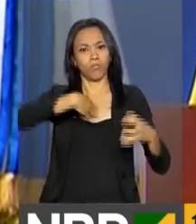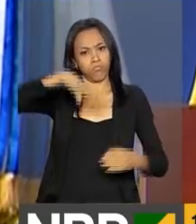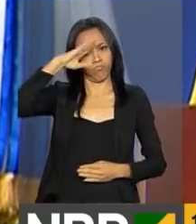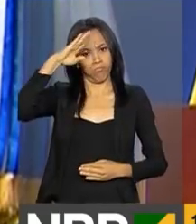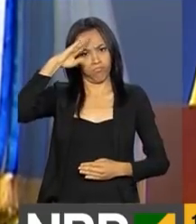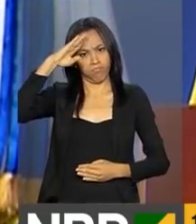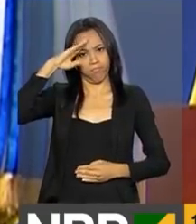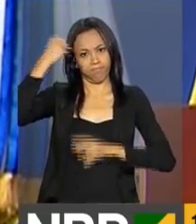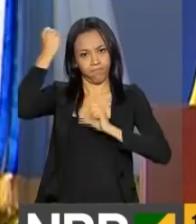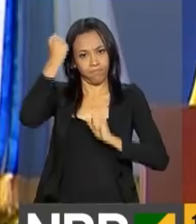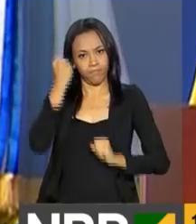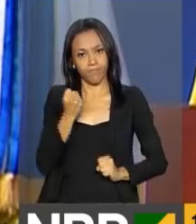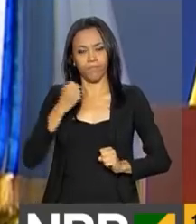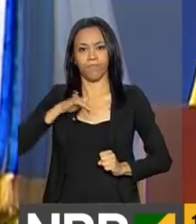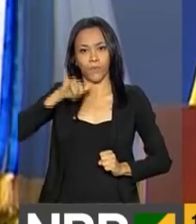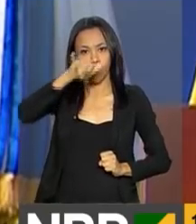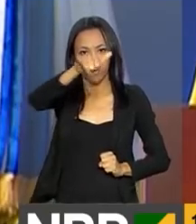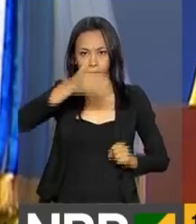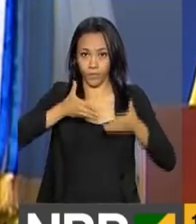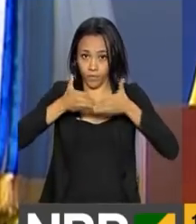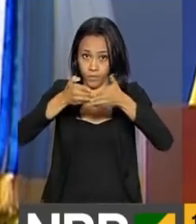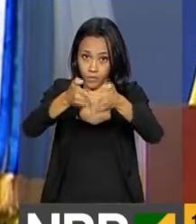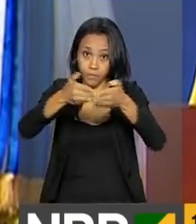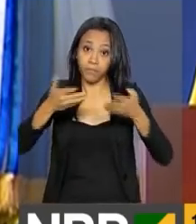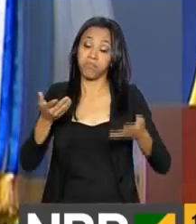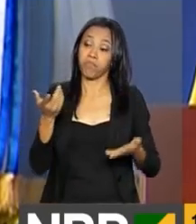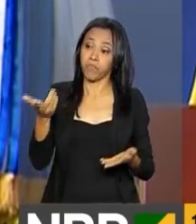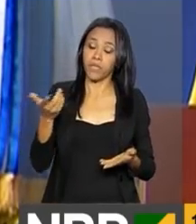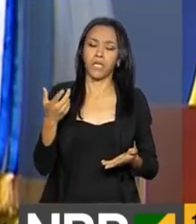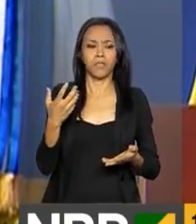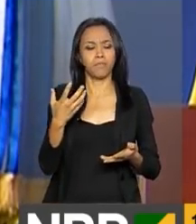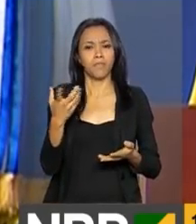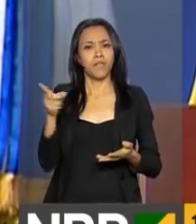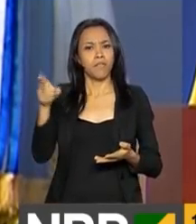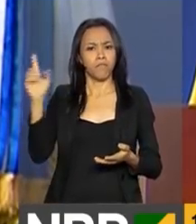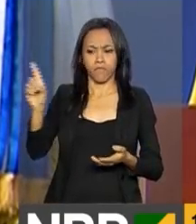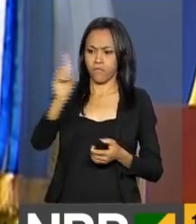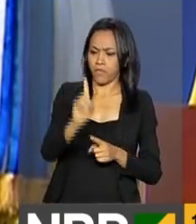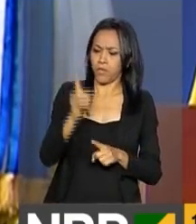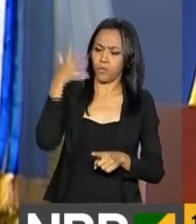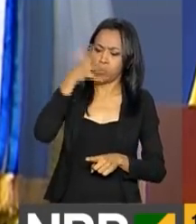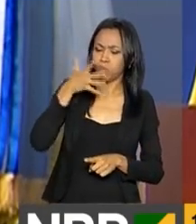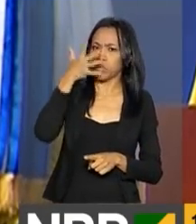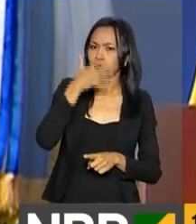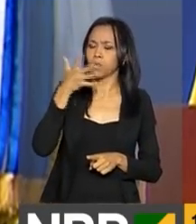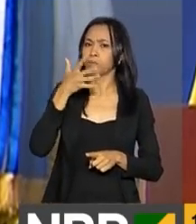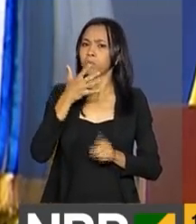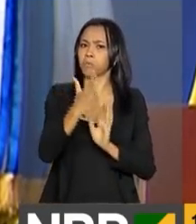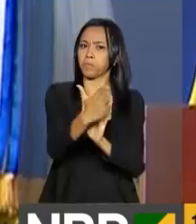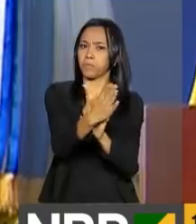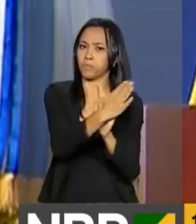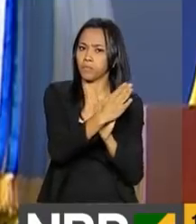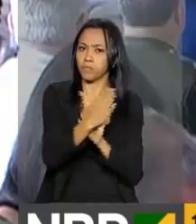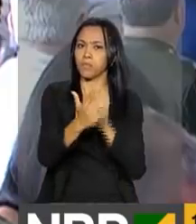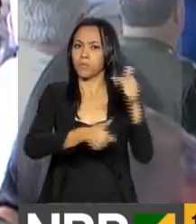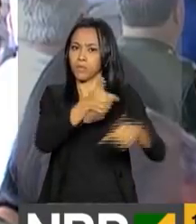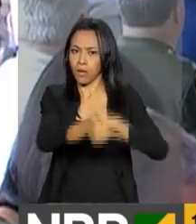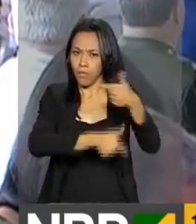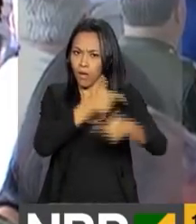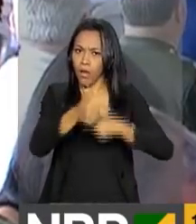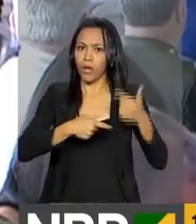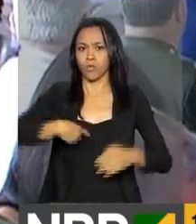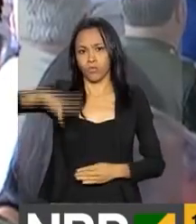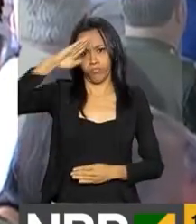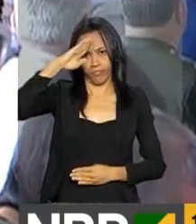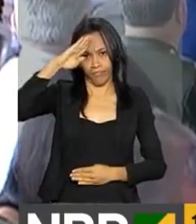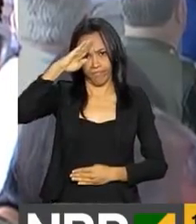para as Forças Armadas. Não foi sem razão que você fez este discurso enaltecedor das Forças Armadas,